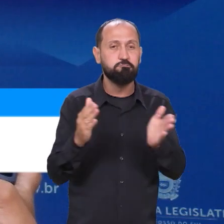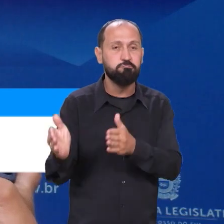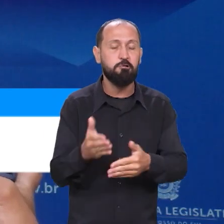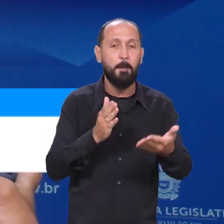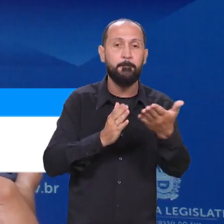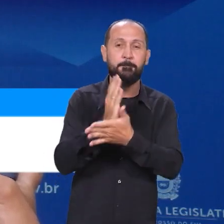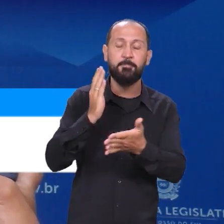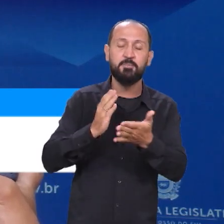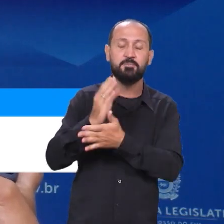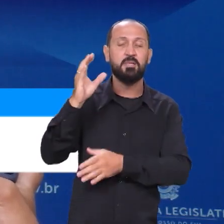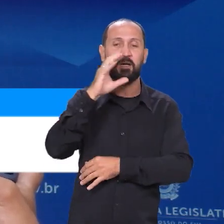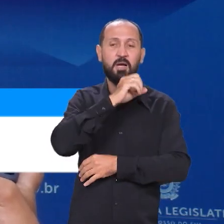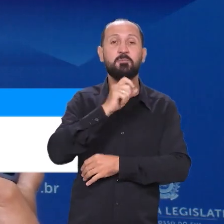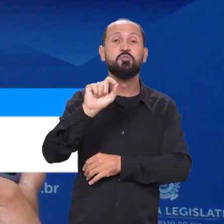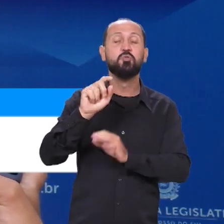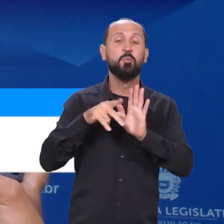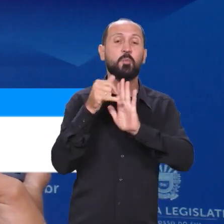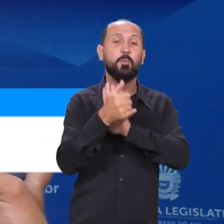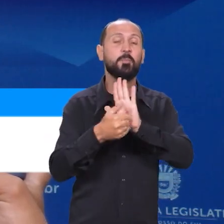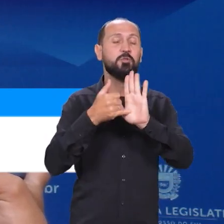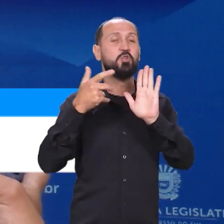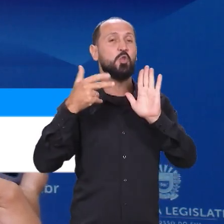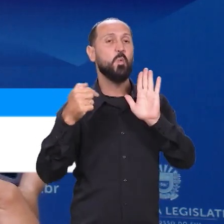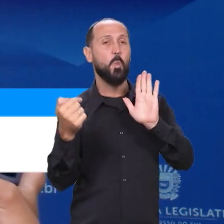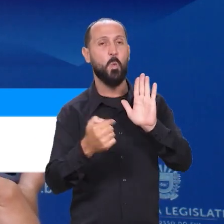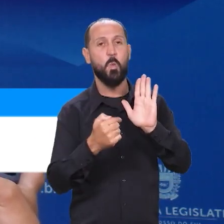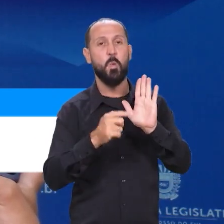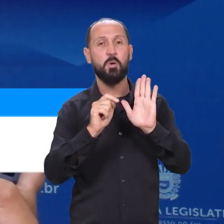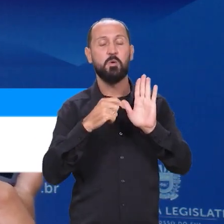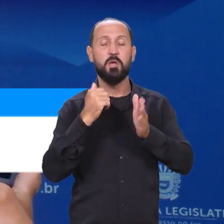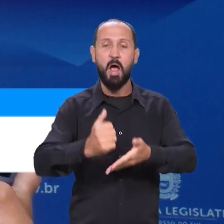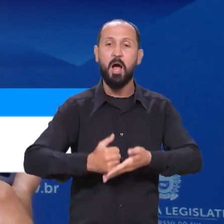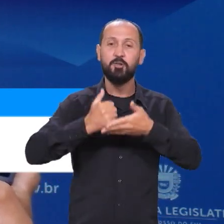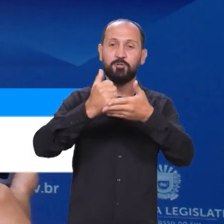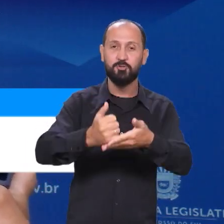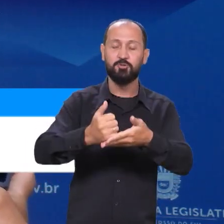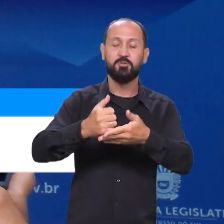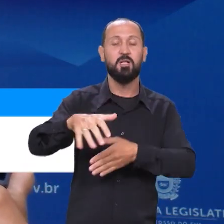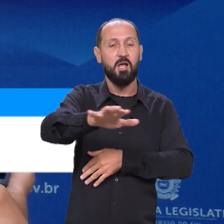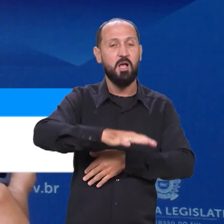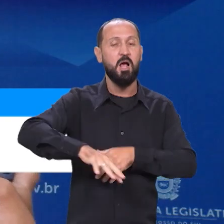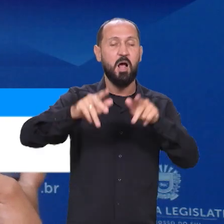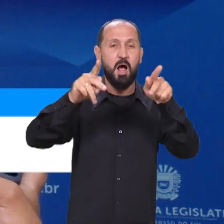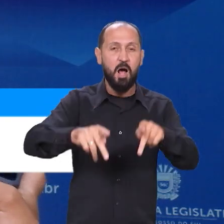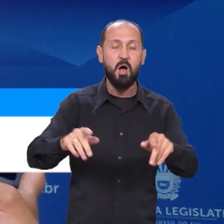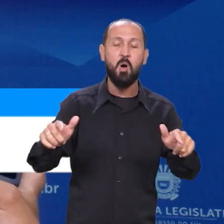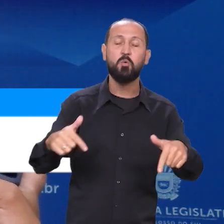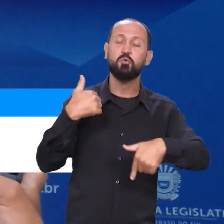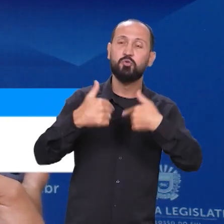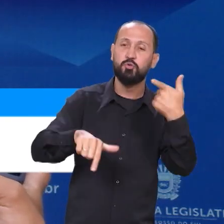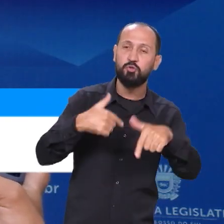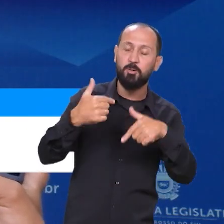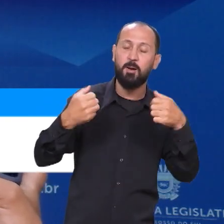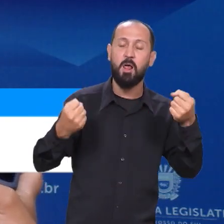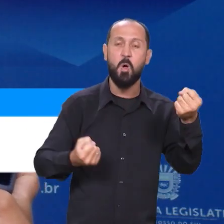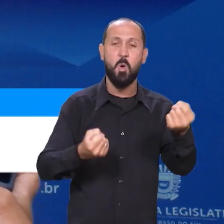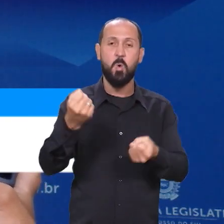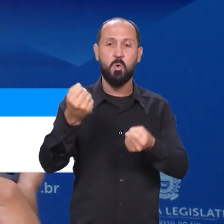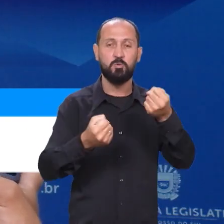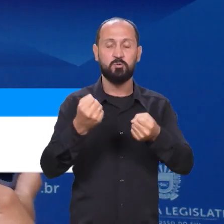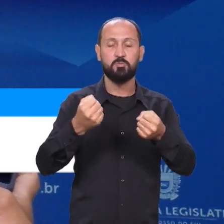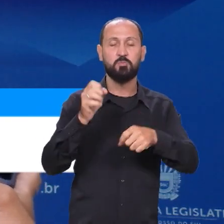na tramitação, aprovação, principalmente de um projeto como esse que traz o benefício ao nosso trabalhador, aos